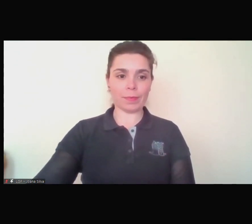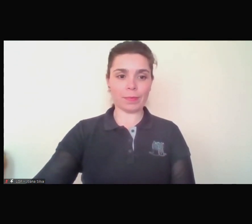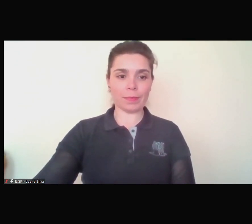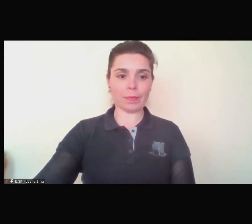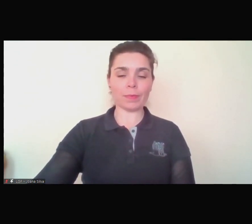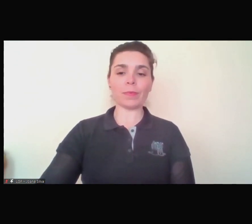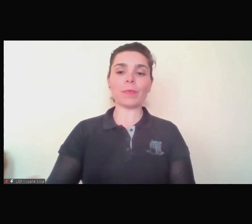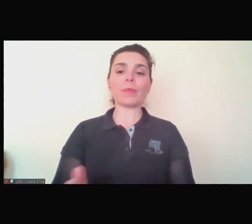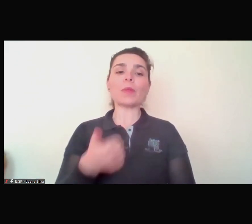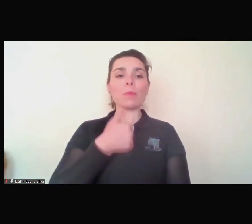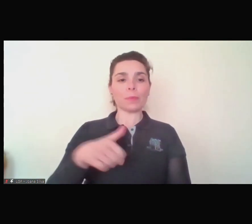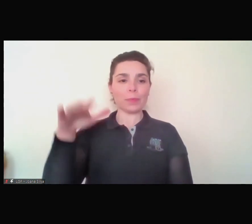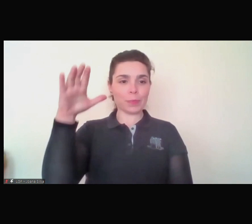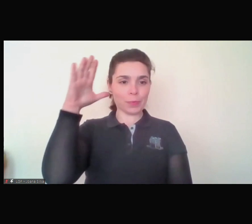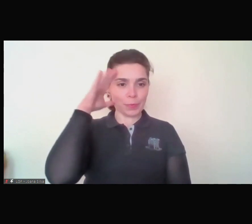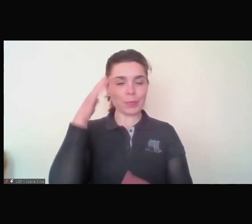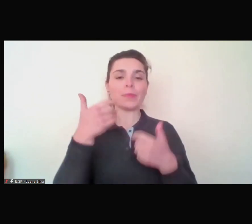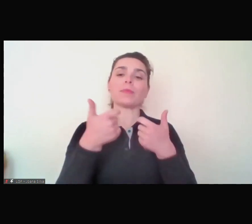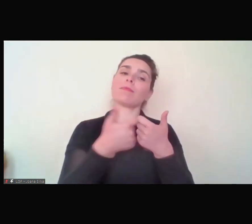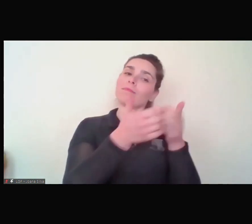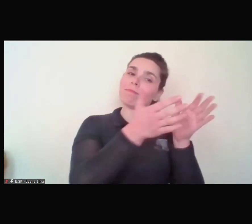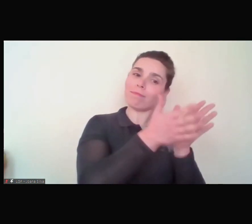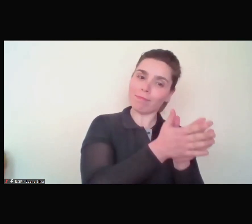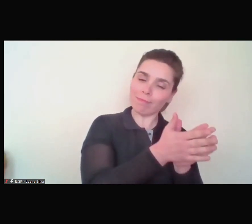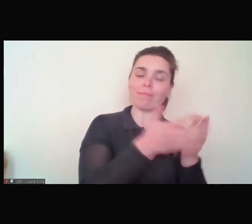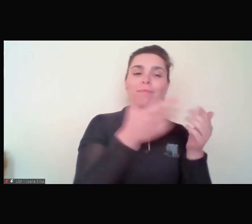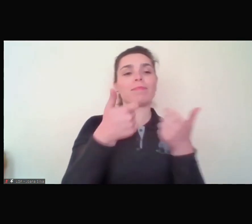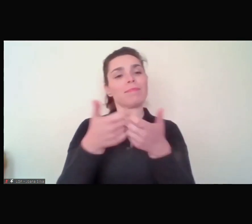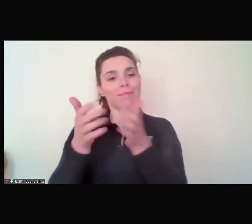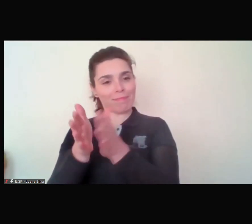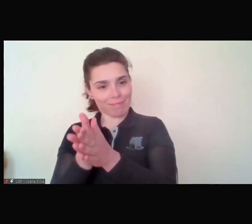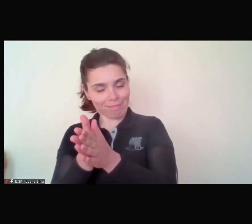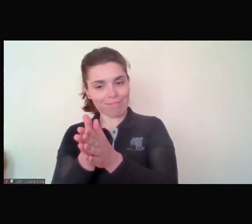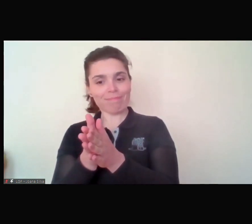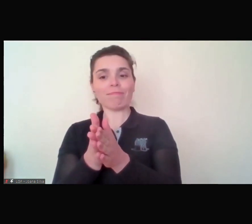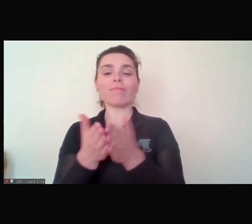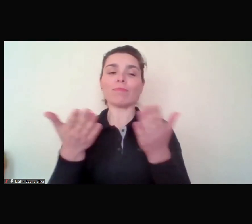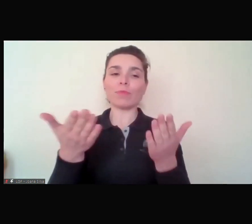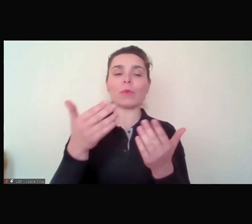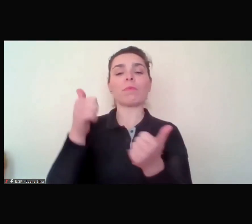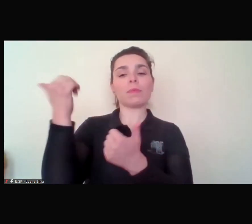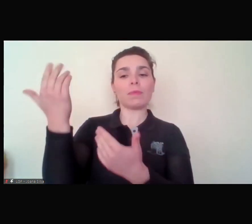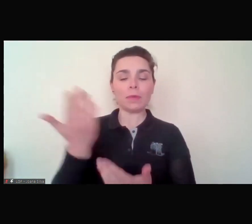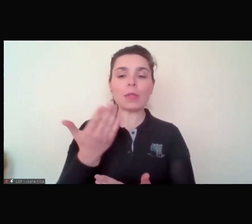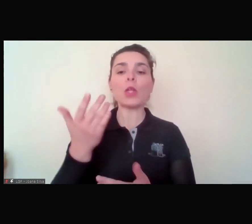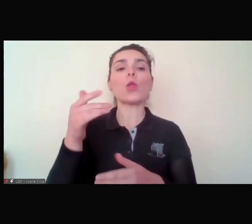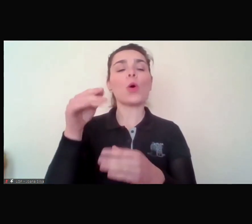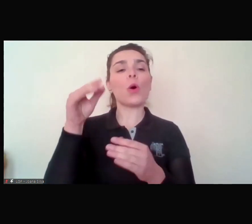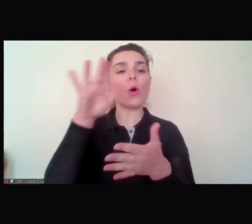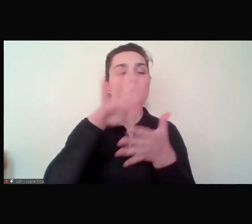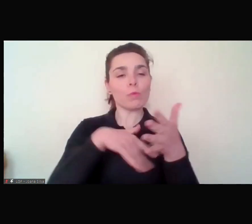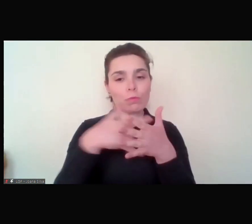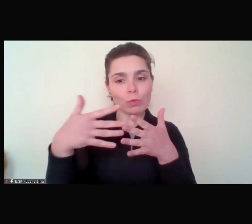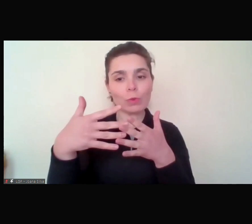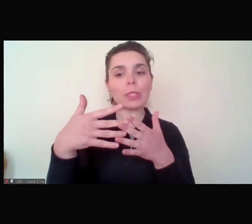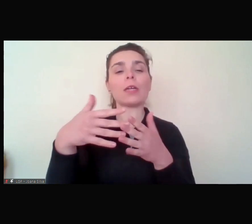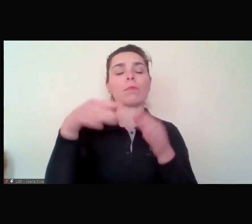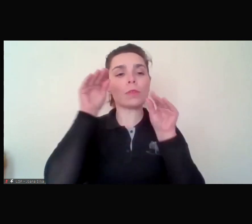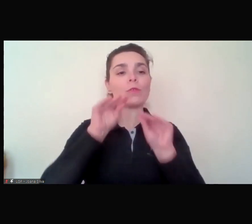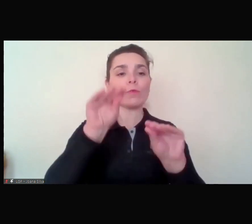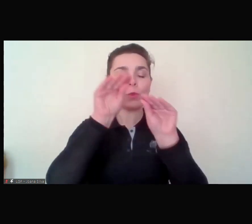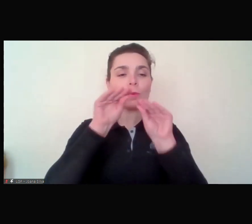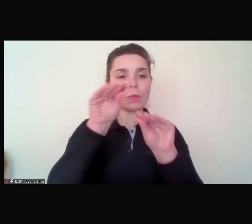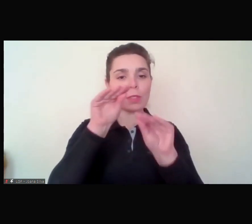Mais uma vez, boa tarde a todos e a todas. Damos início ao webinar Programa de Formação 2023, Competências